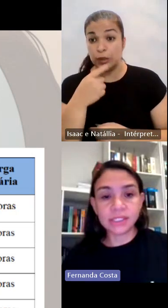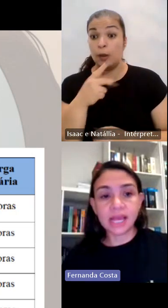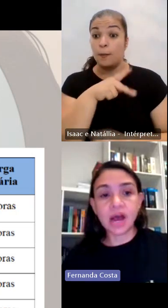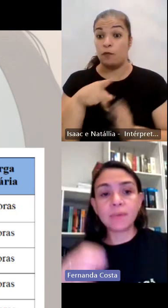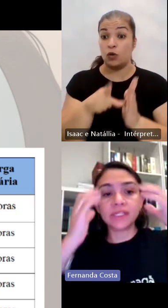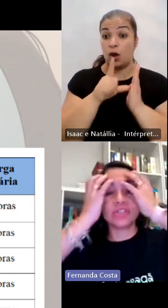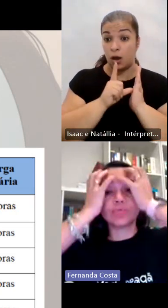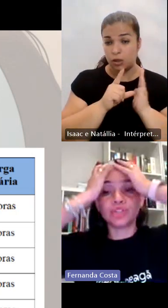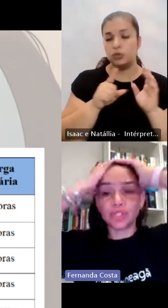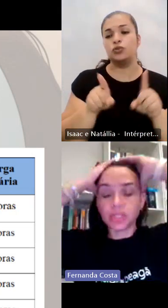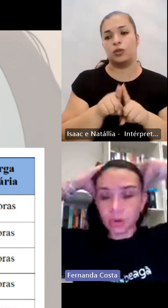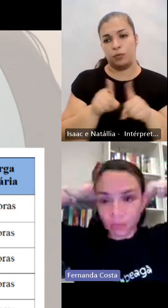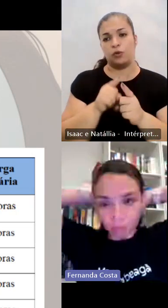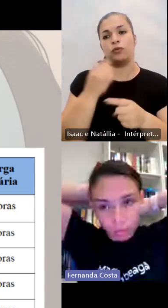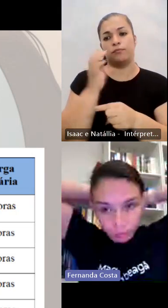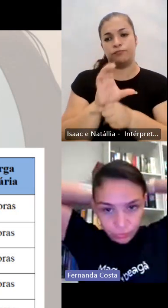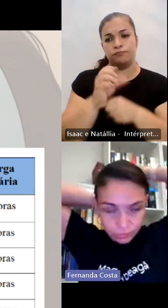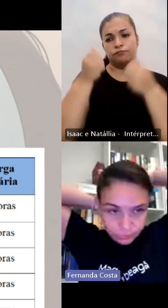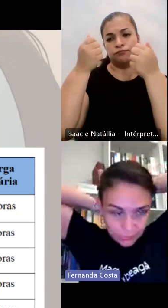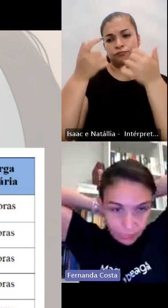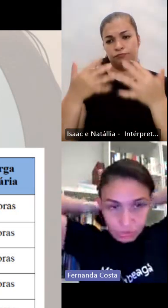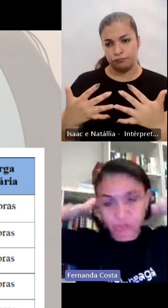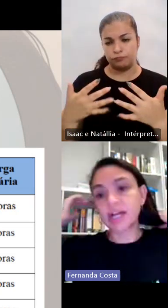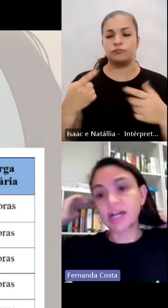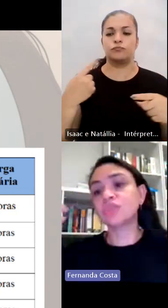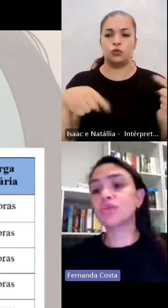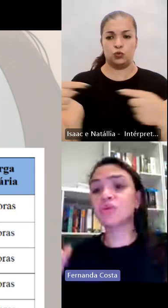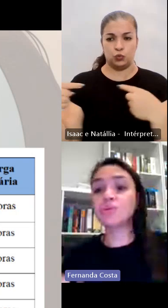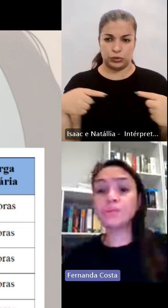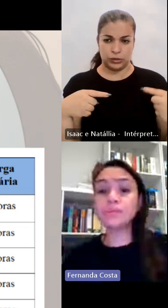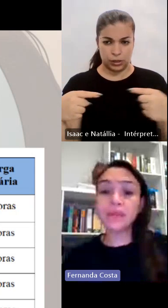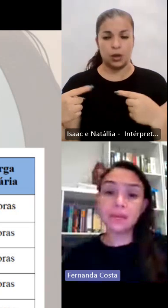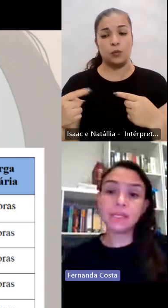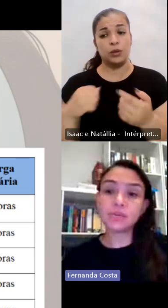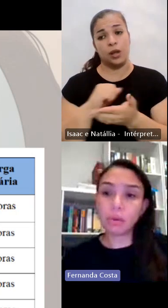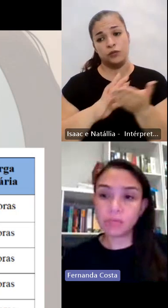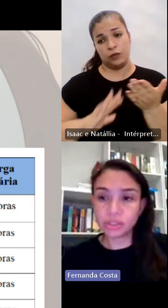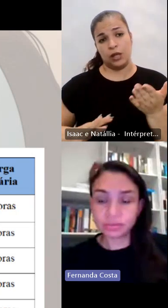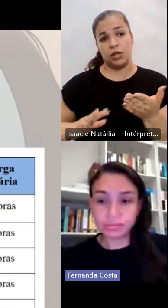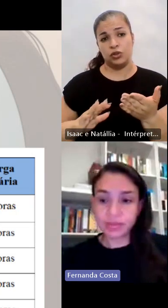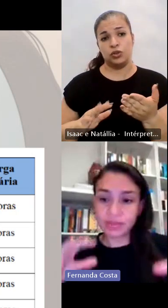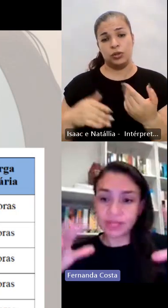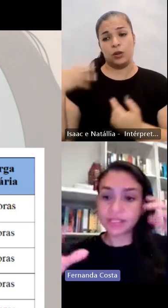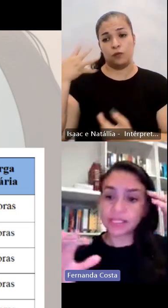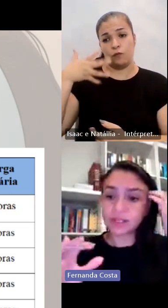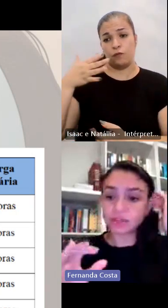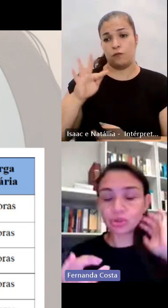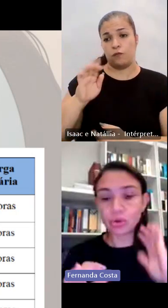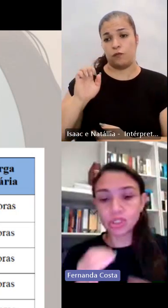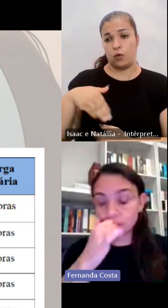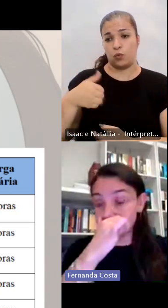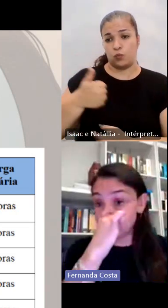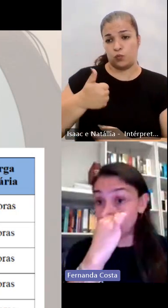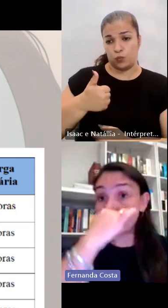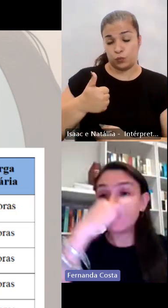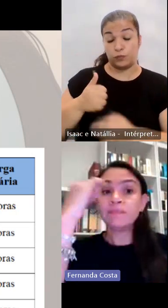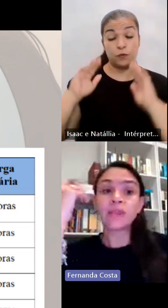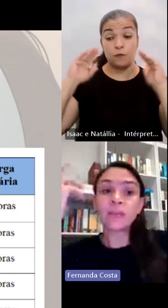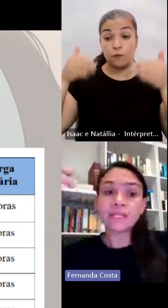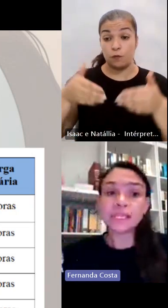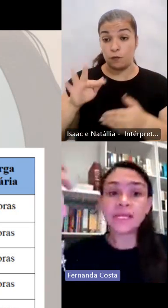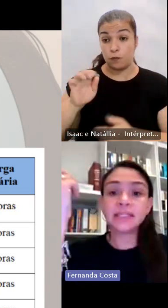questão inicial para ser discutida como fórum, né, como atividade do Fórum 1, mas como teve essa questão de troca de